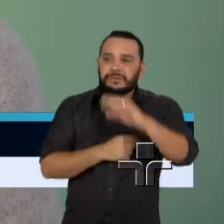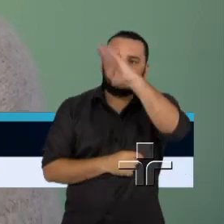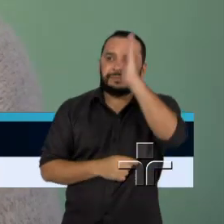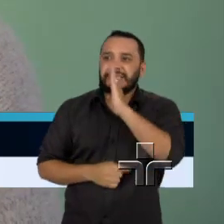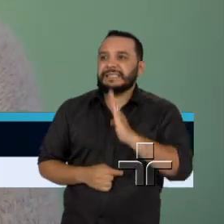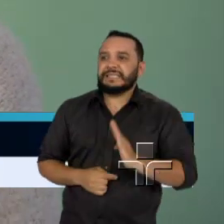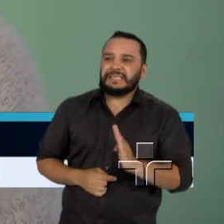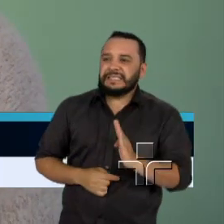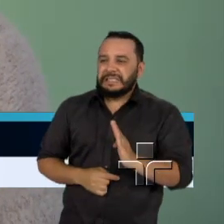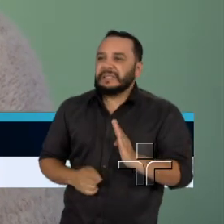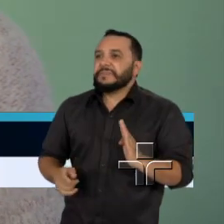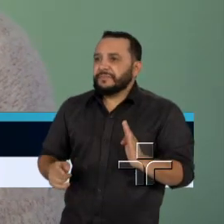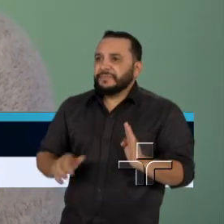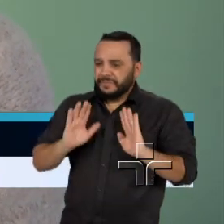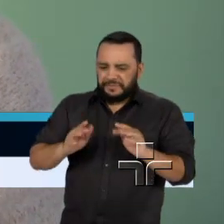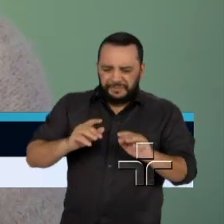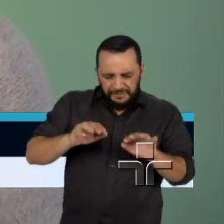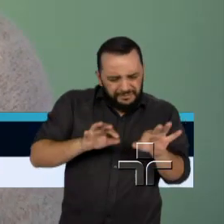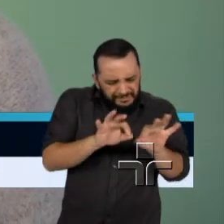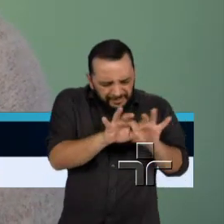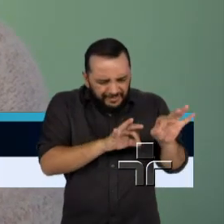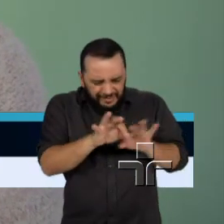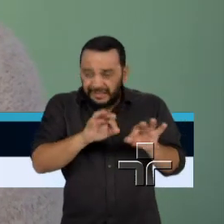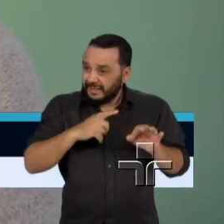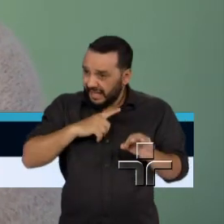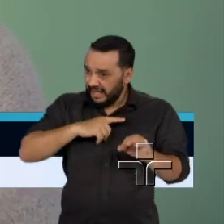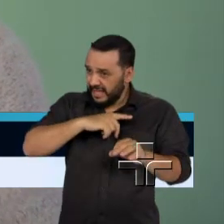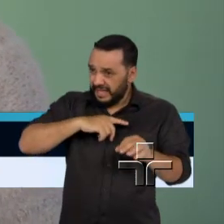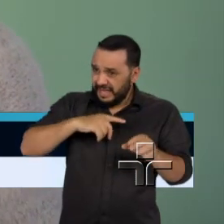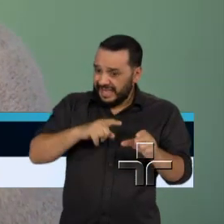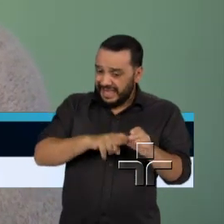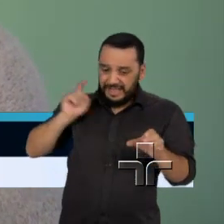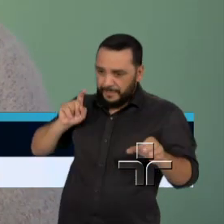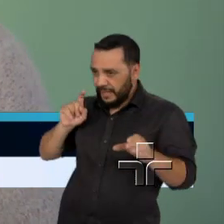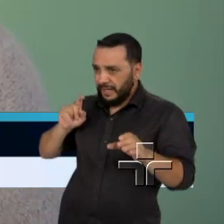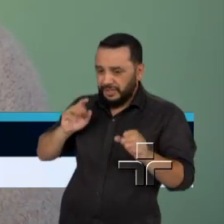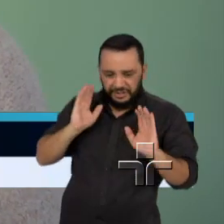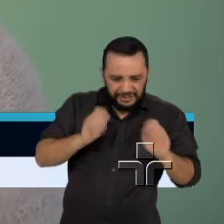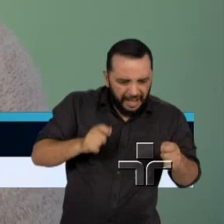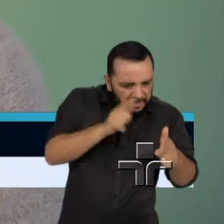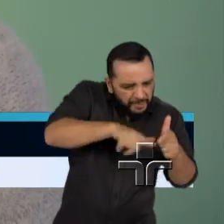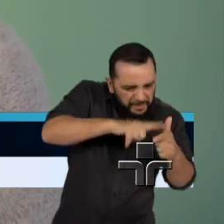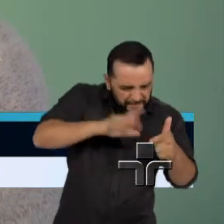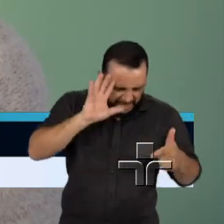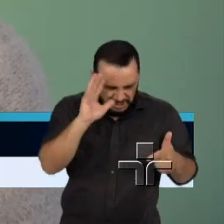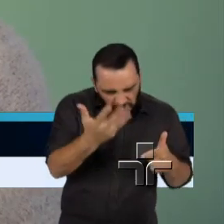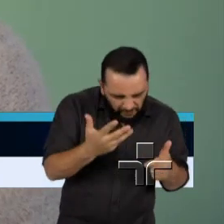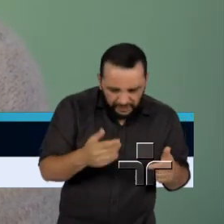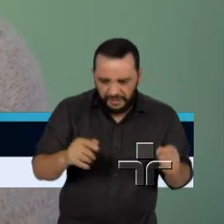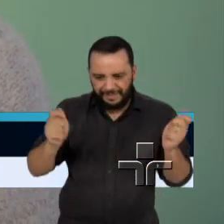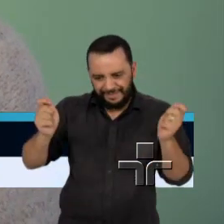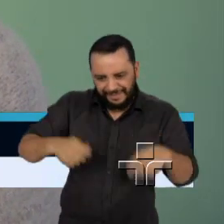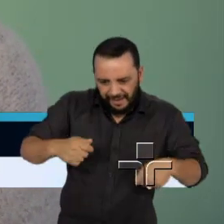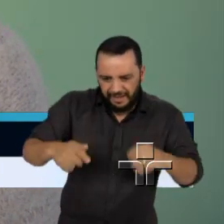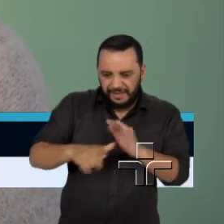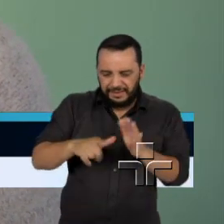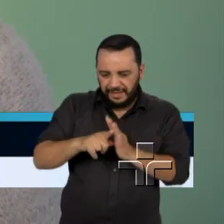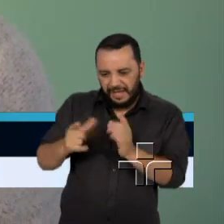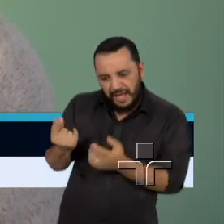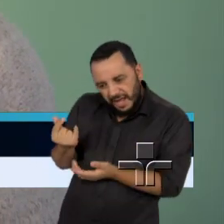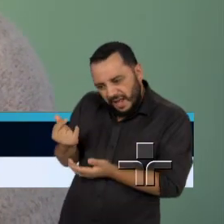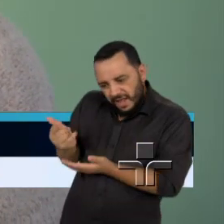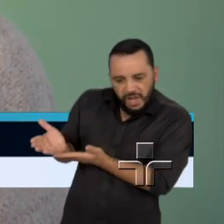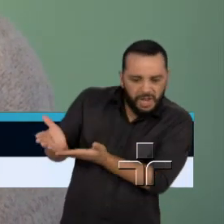dizer, a gente como um país independente, que é capaz de resolver seus problemas, que é capaz de ter lucro,